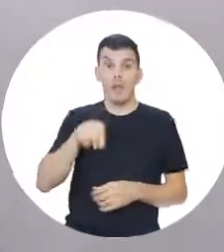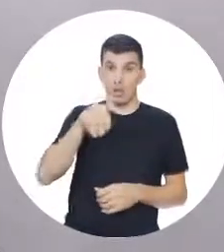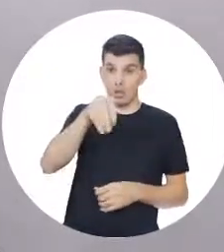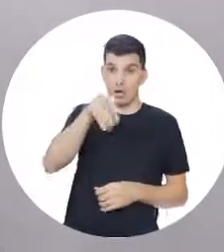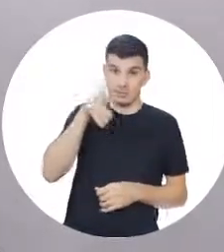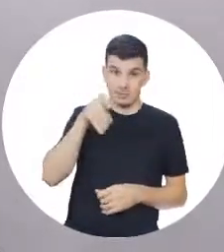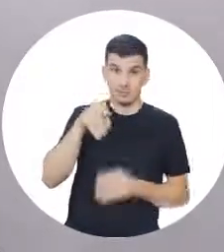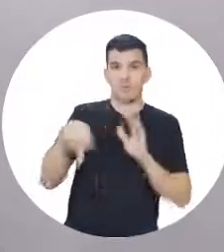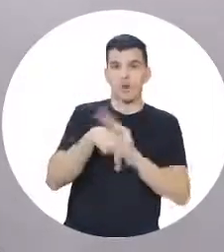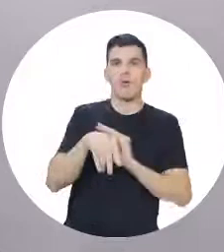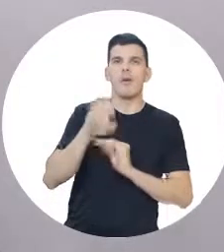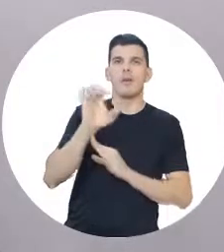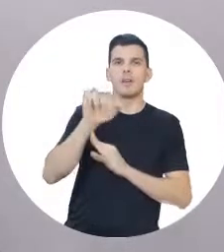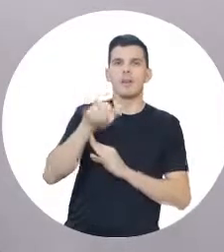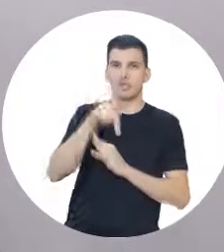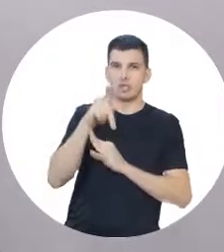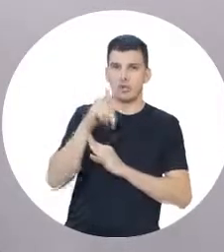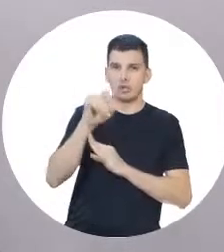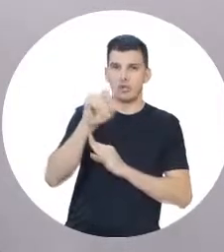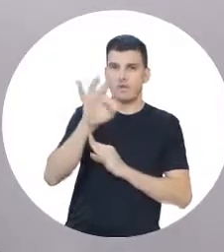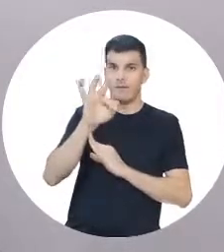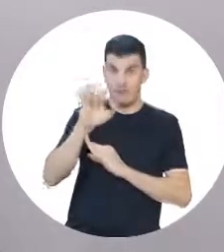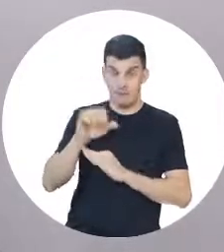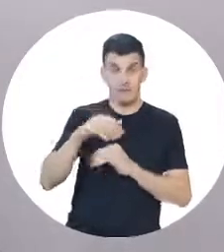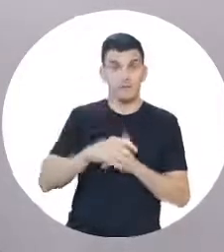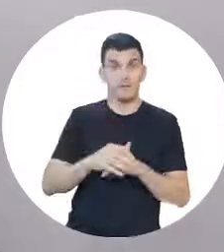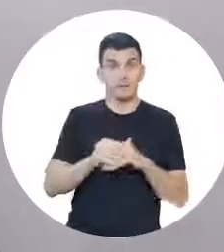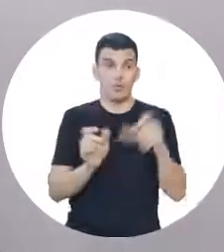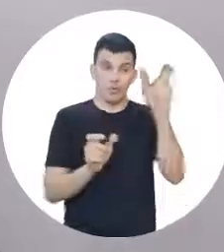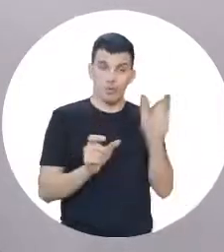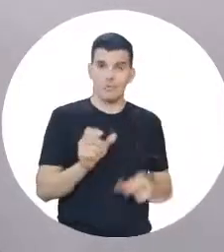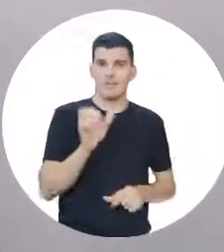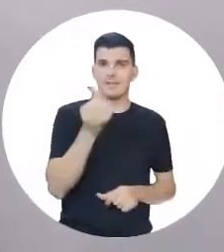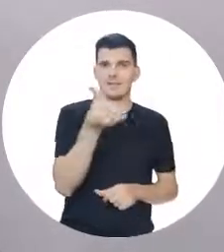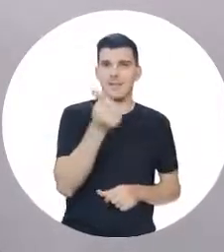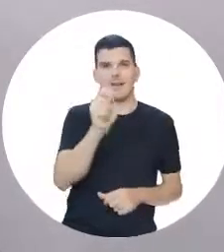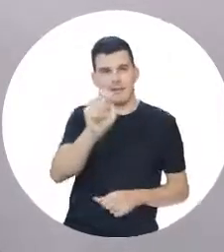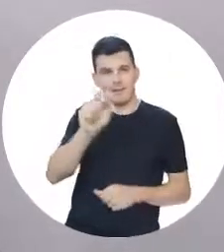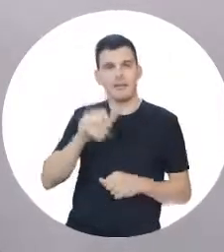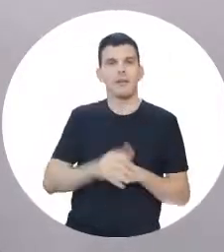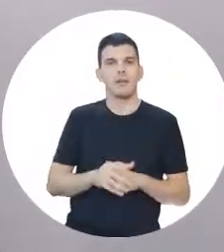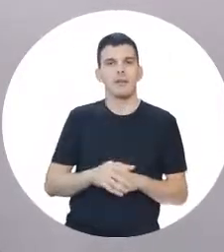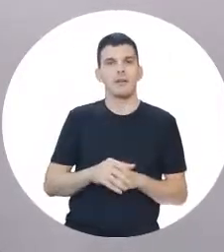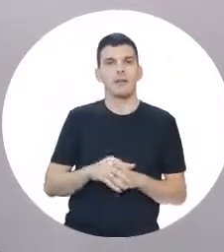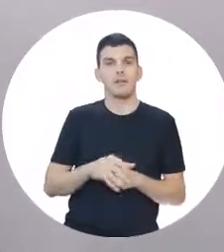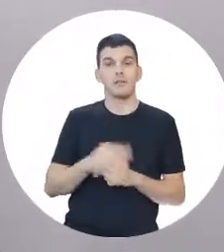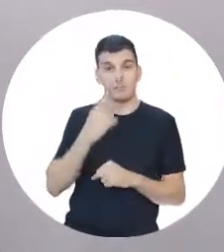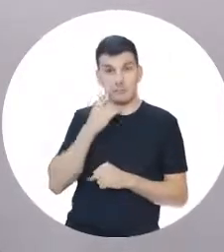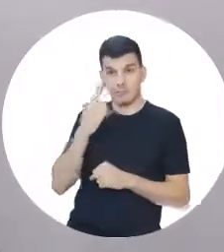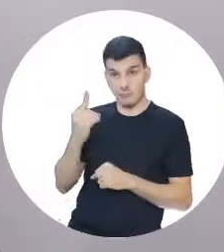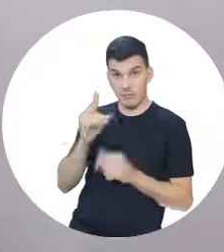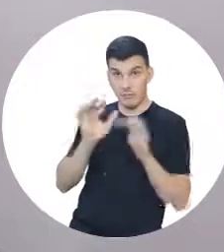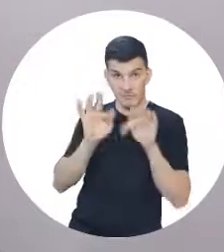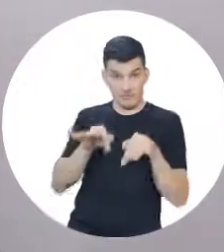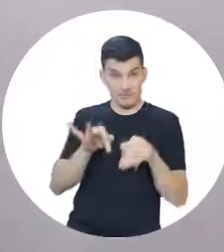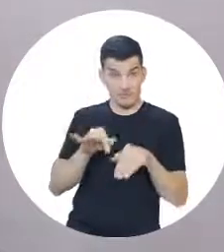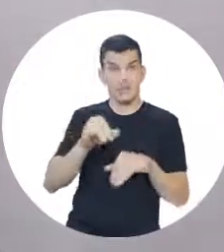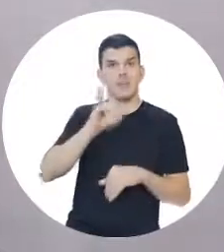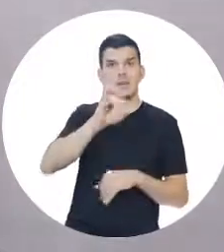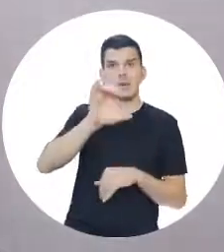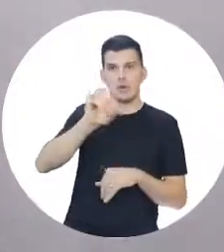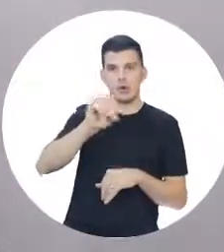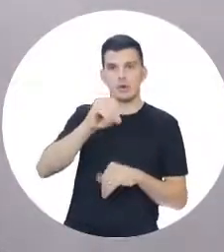Esse é o NOX do enxofre. Enxofre, família 6A. 6A, NOX mais 6,